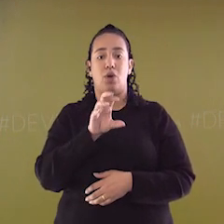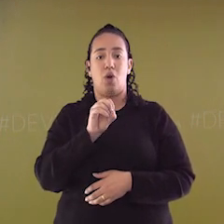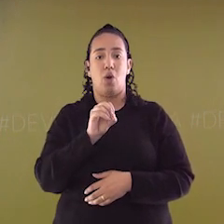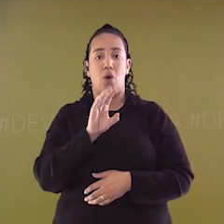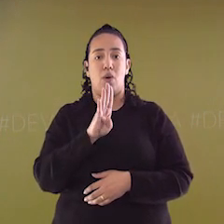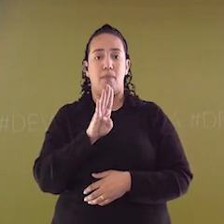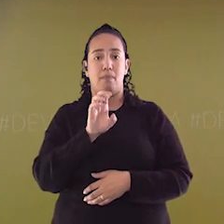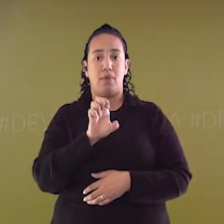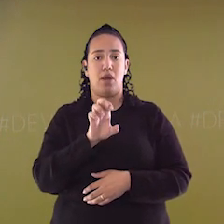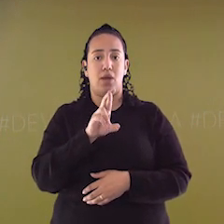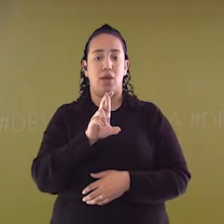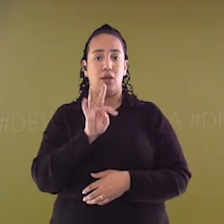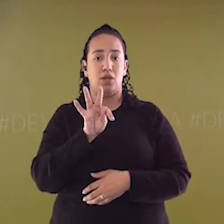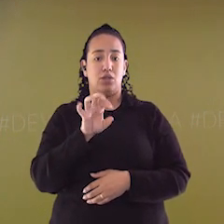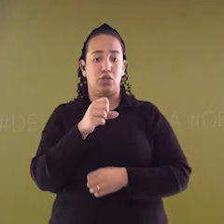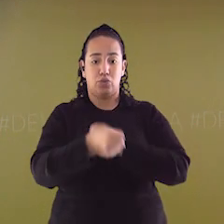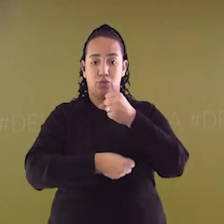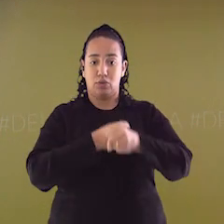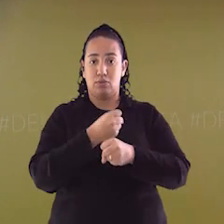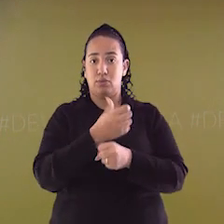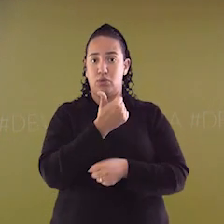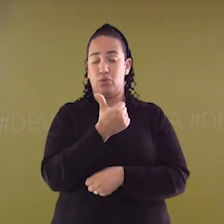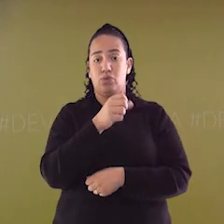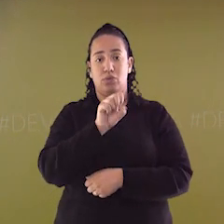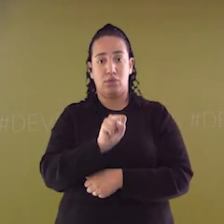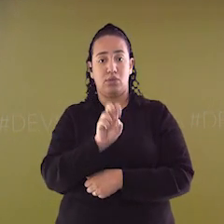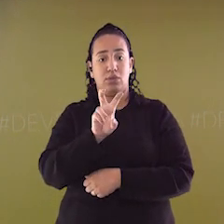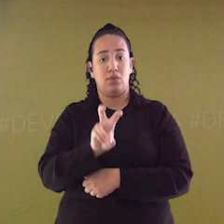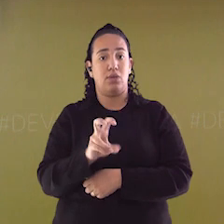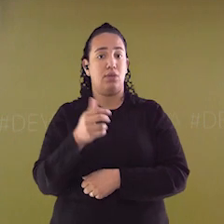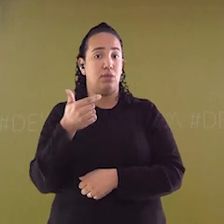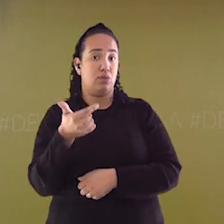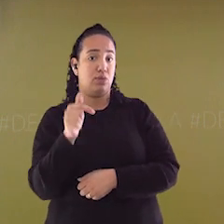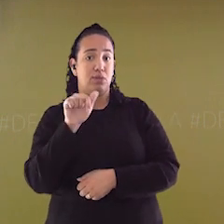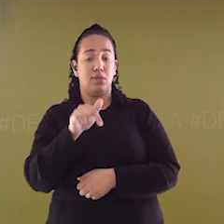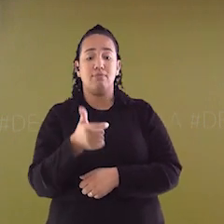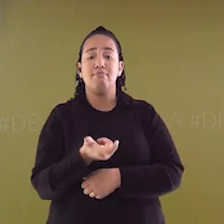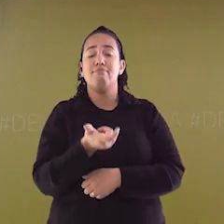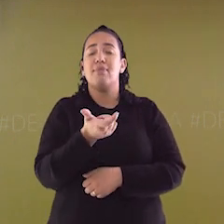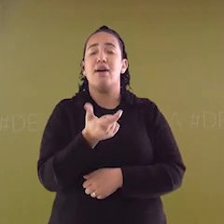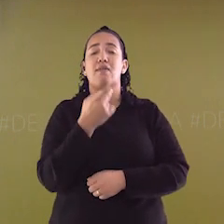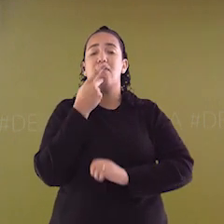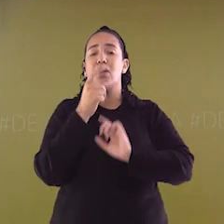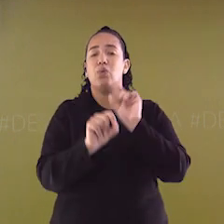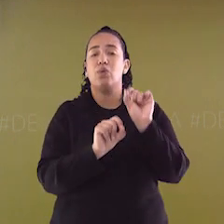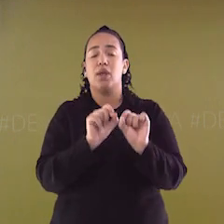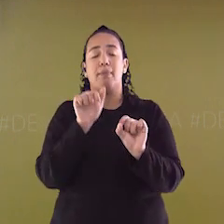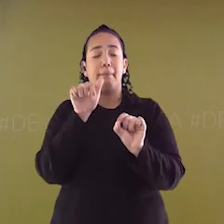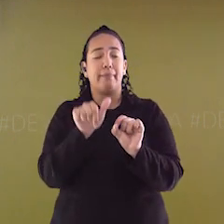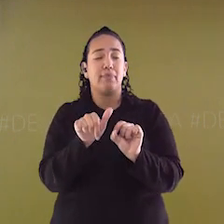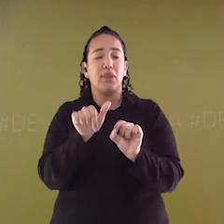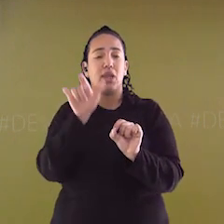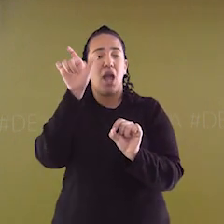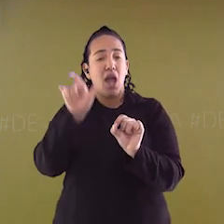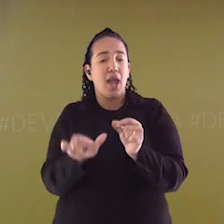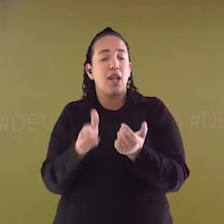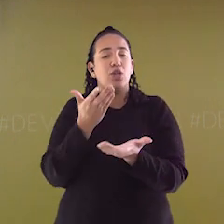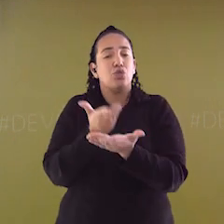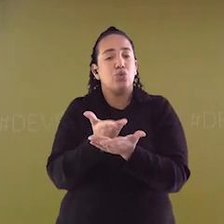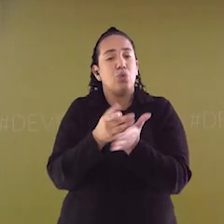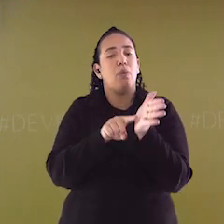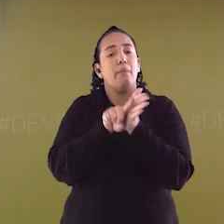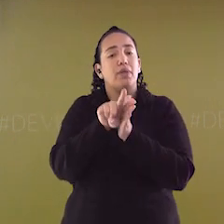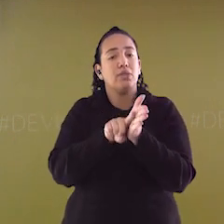climatologista Robert Schmidt em 1852, que usou esse termo para descrever por meio de um estudo